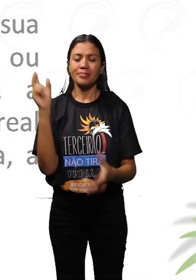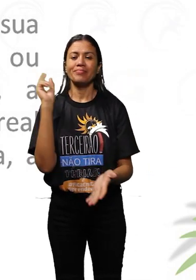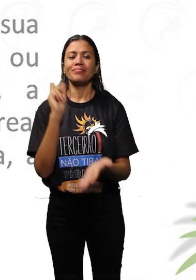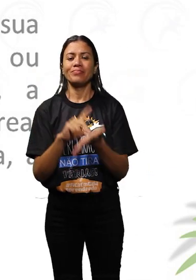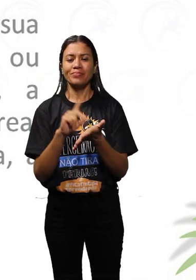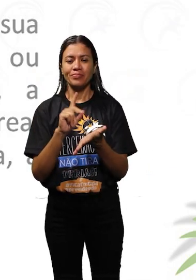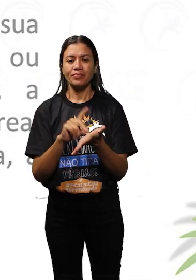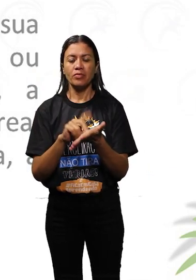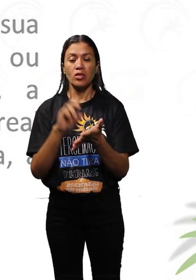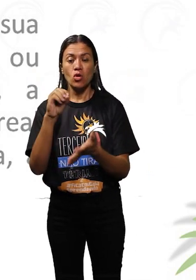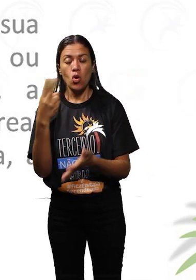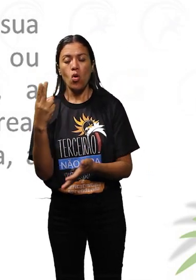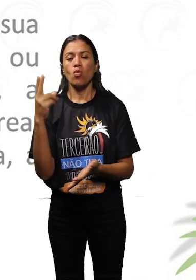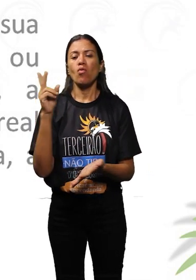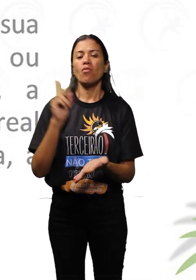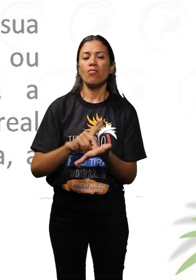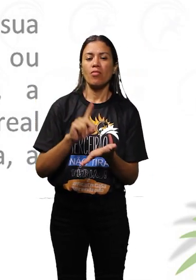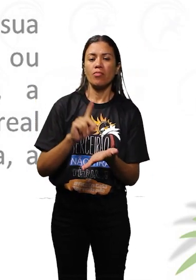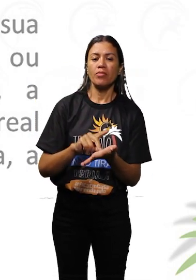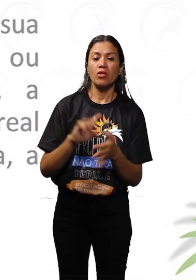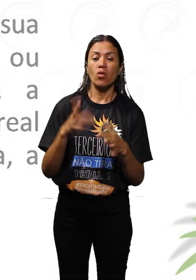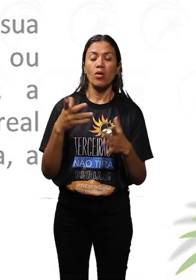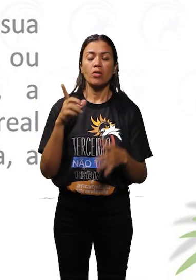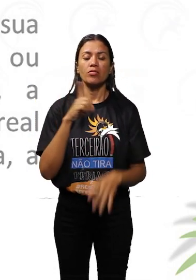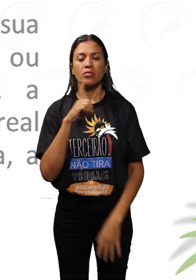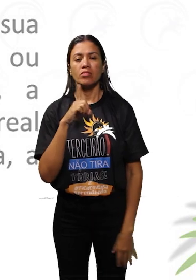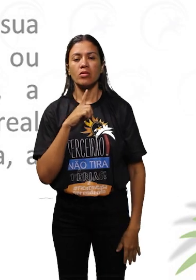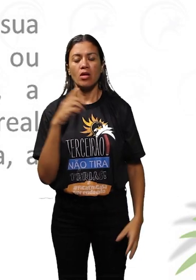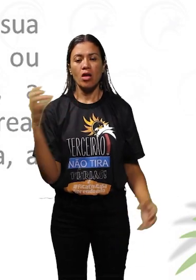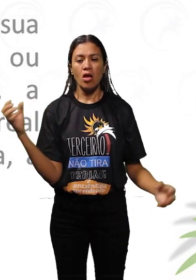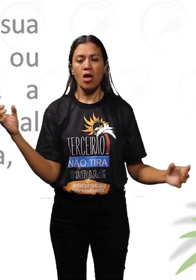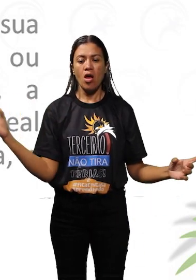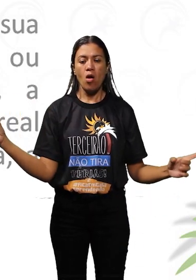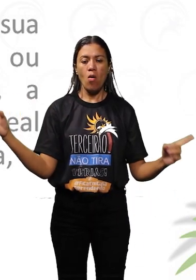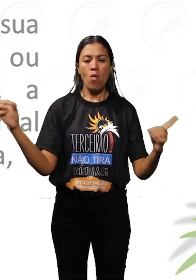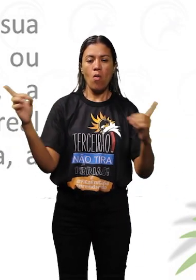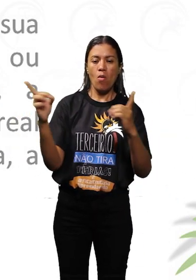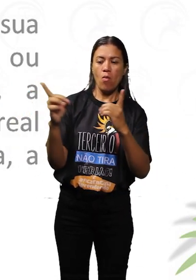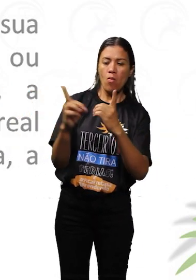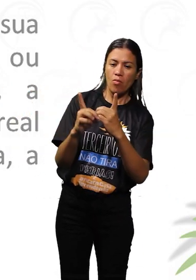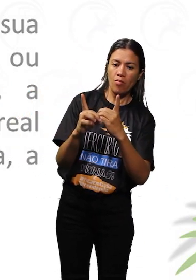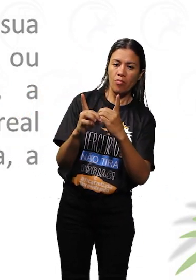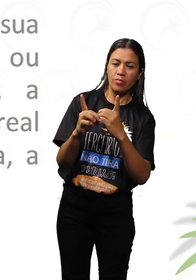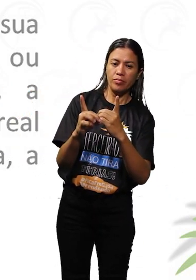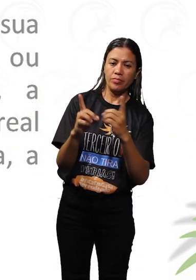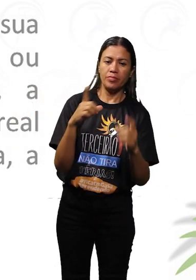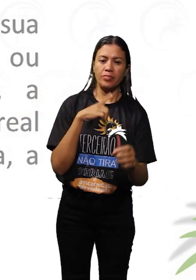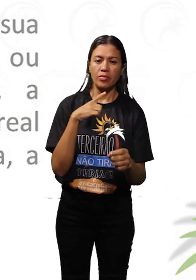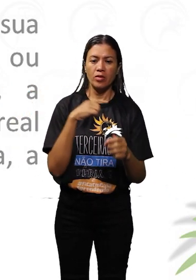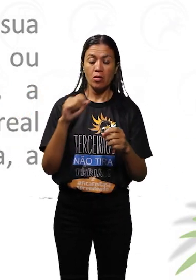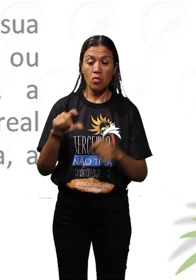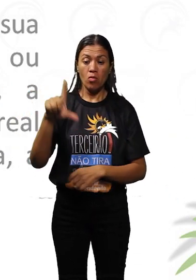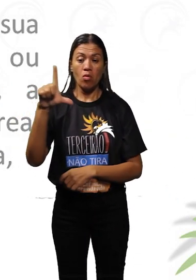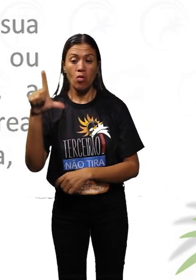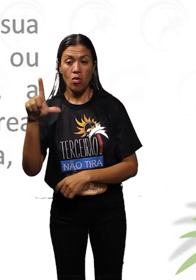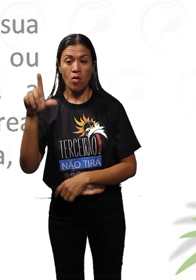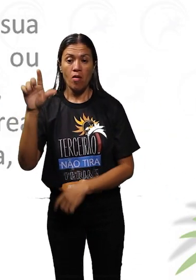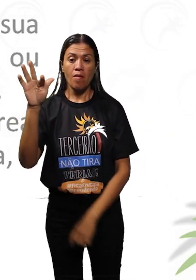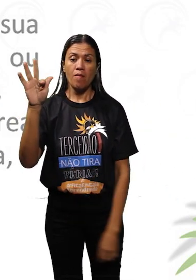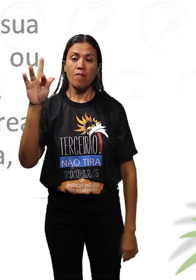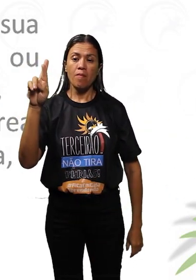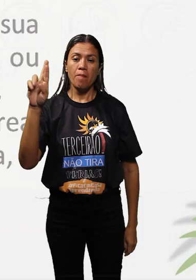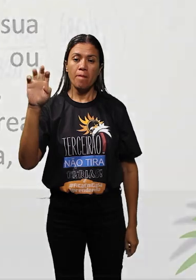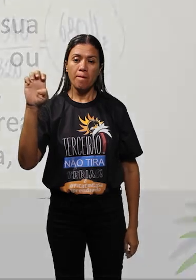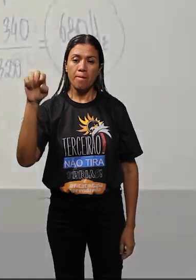entre eles, eu percebo um som mais grave. Ó. Mas à medida que ele se afasta, a frequência percebida ela é menor, passa a ter um